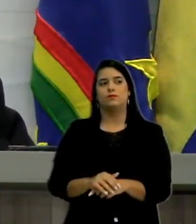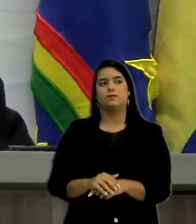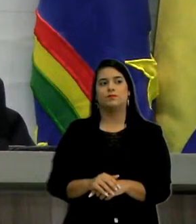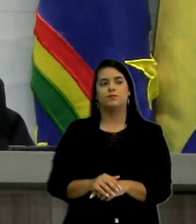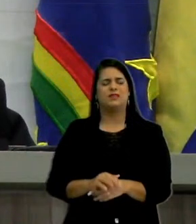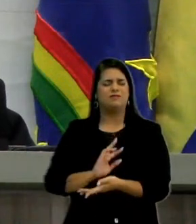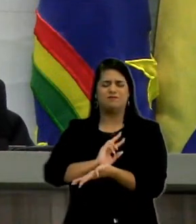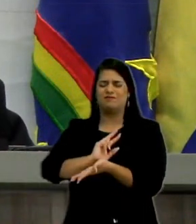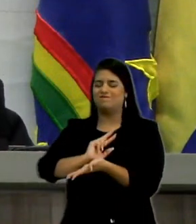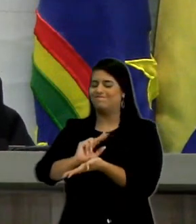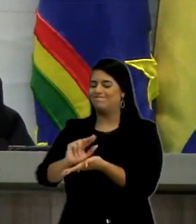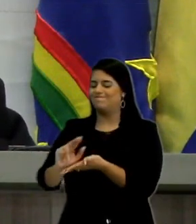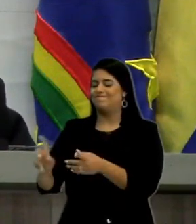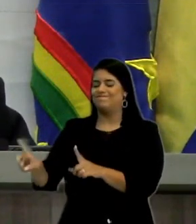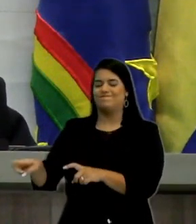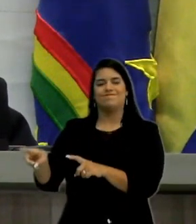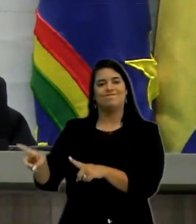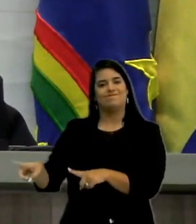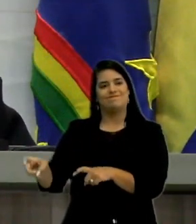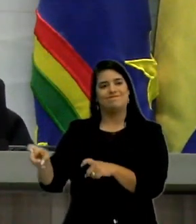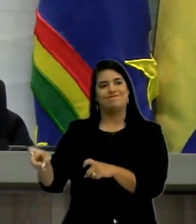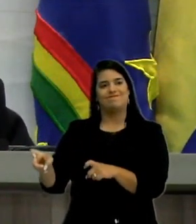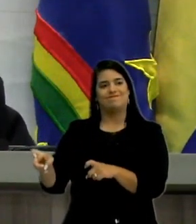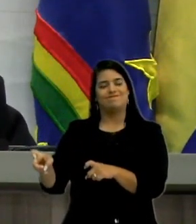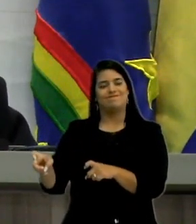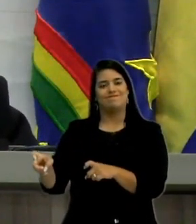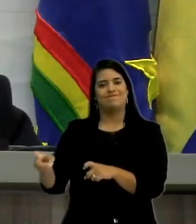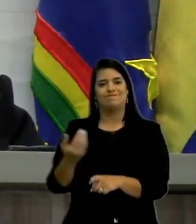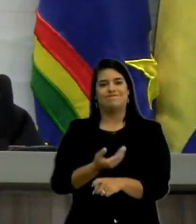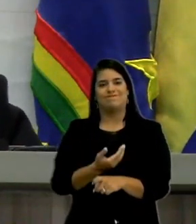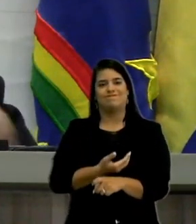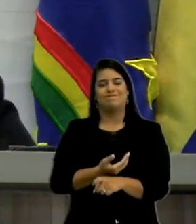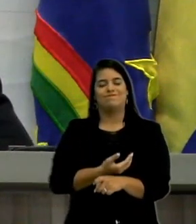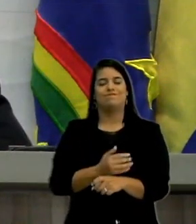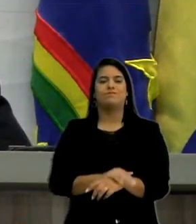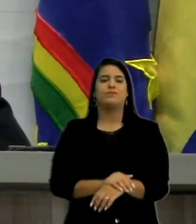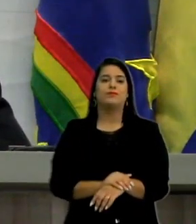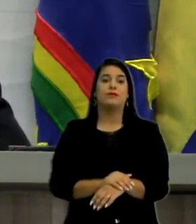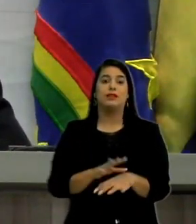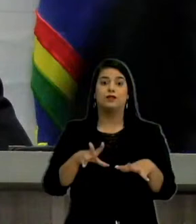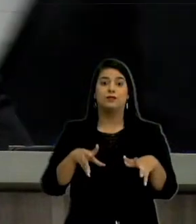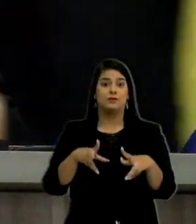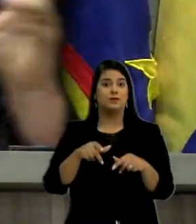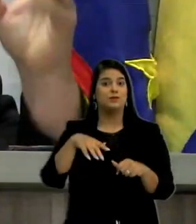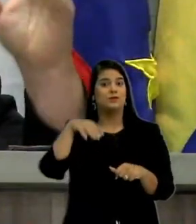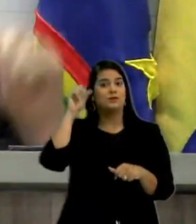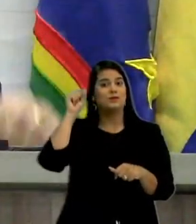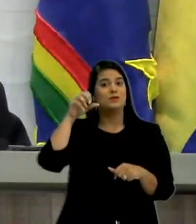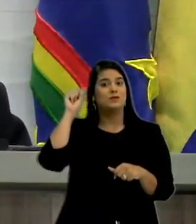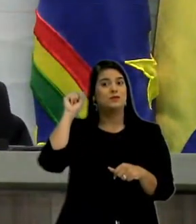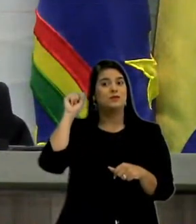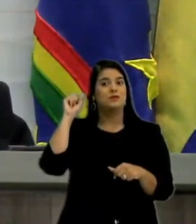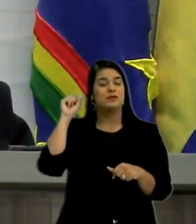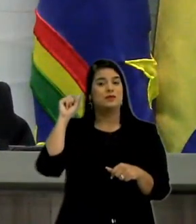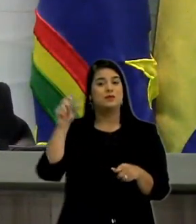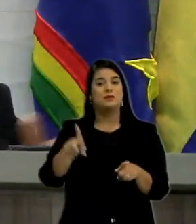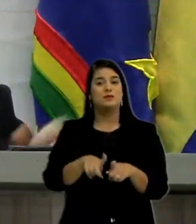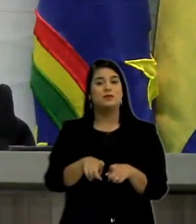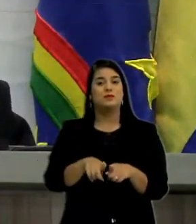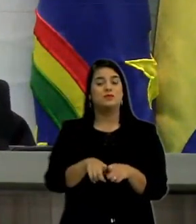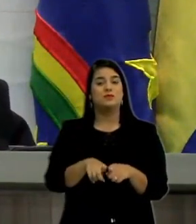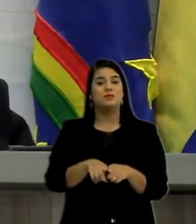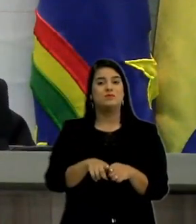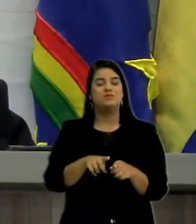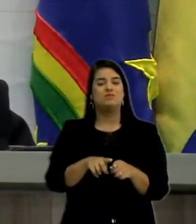Tapera, Calunga, Brauna Quebrada, nome de Vaninho, enfim, a todo que está nos ouvindo, também pela